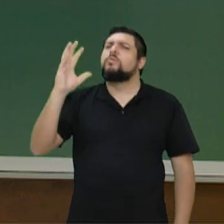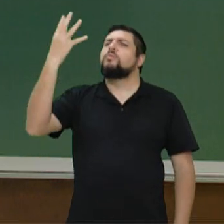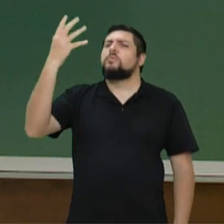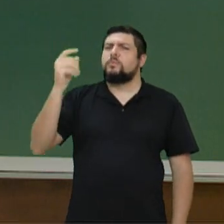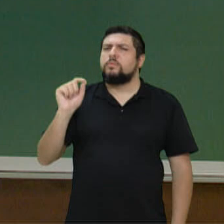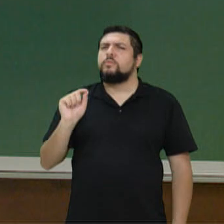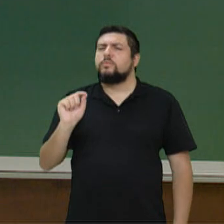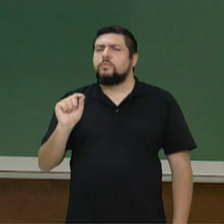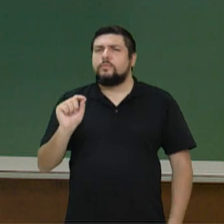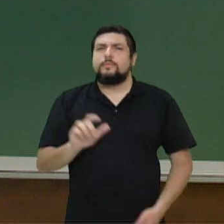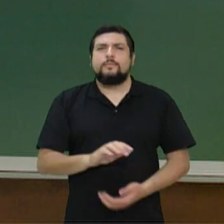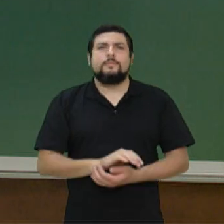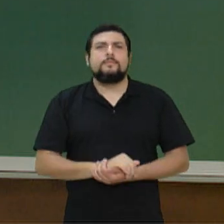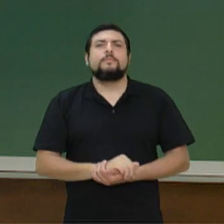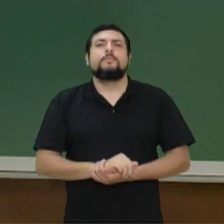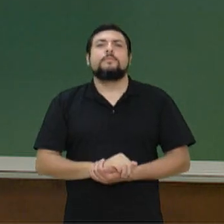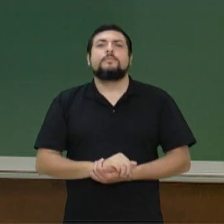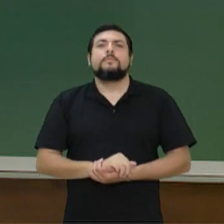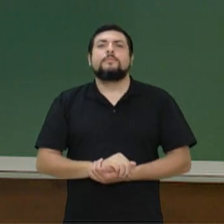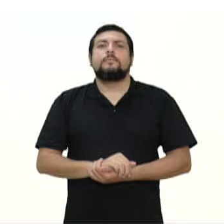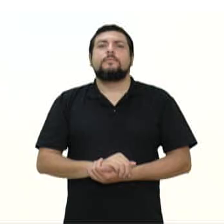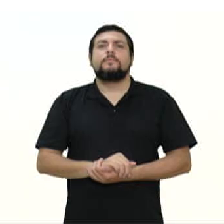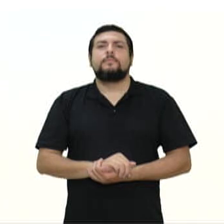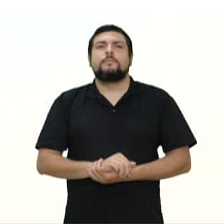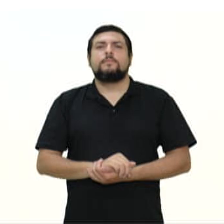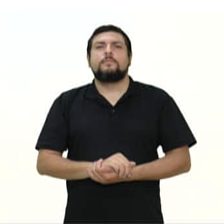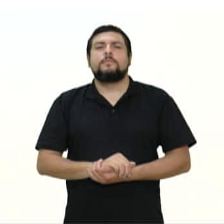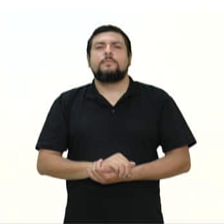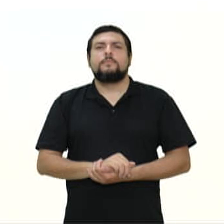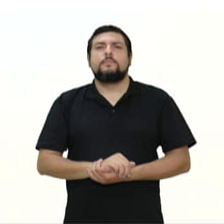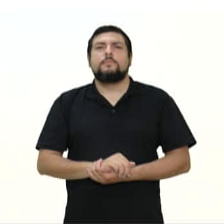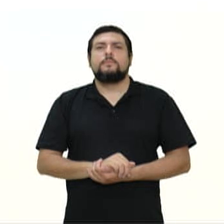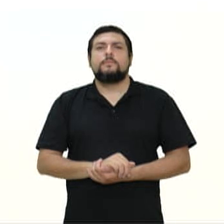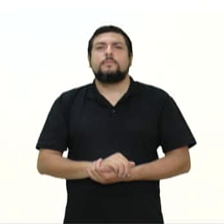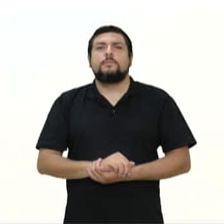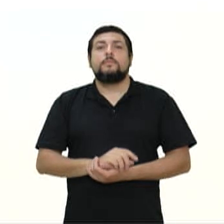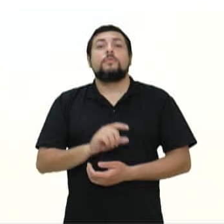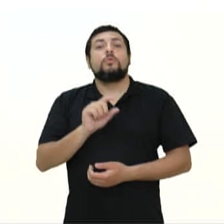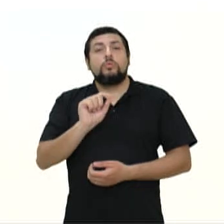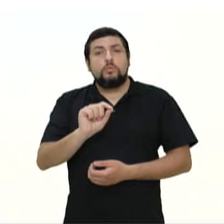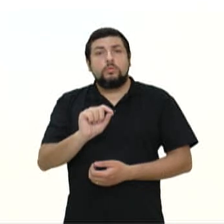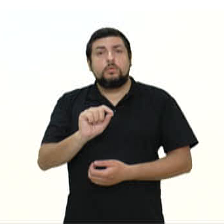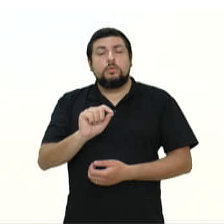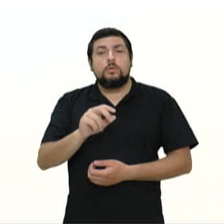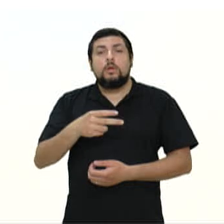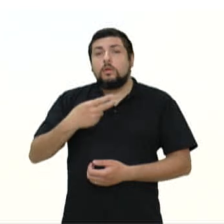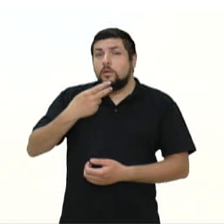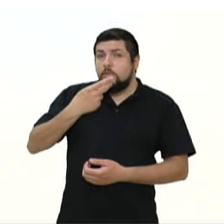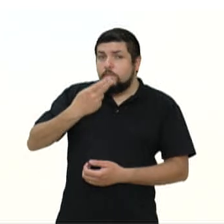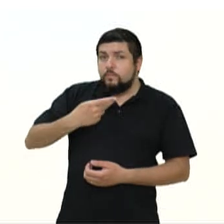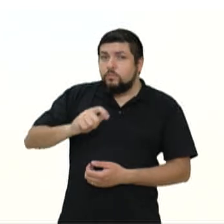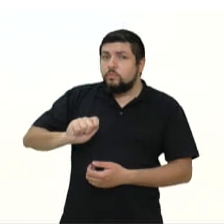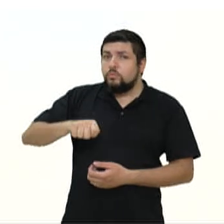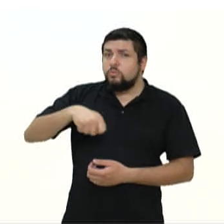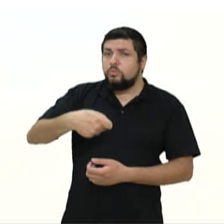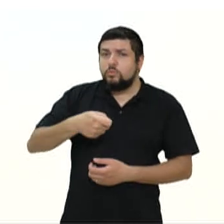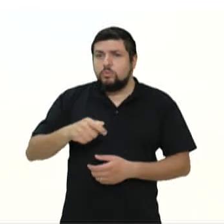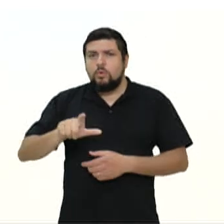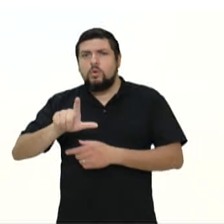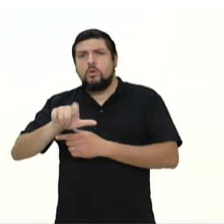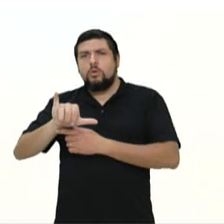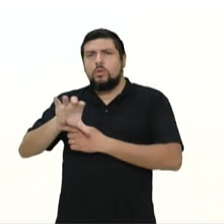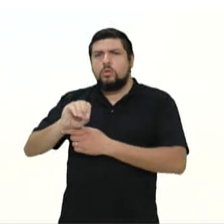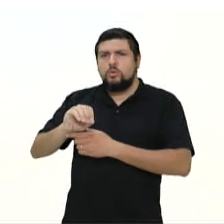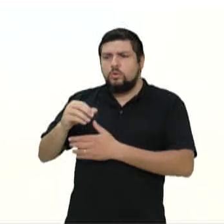reportagem lida? Qual foi o fato? O fechamento do lixão da estrutural em